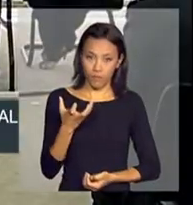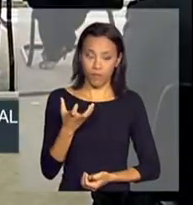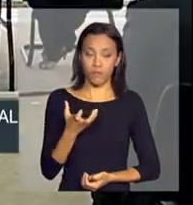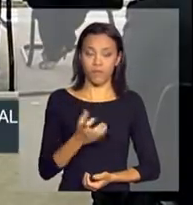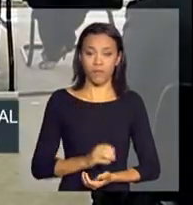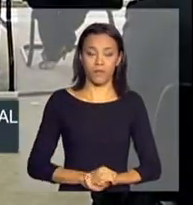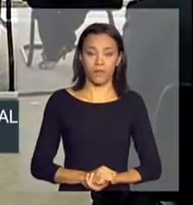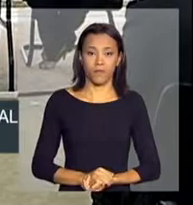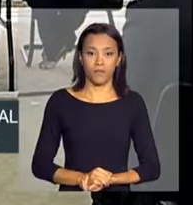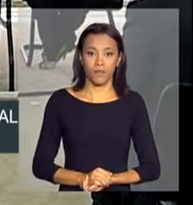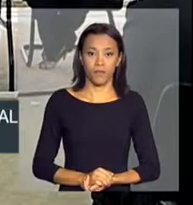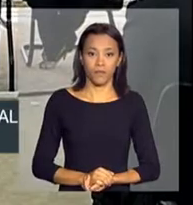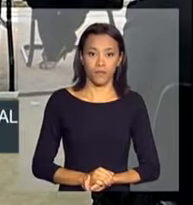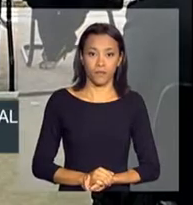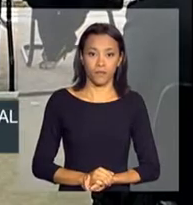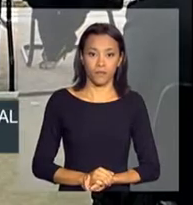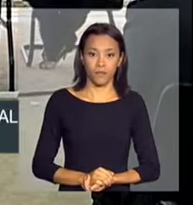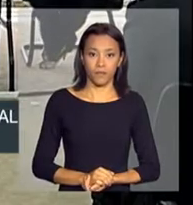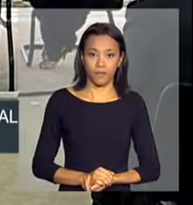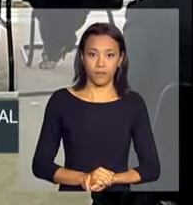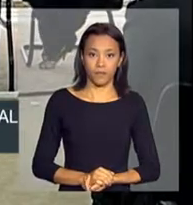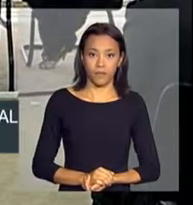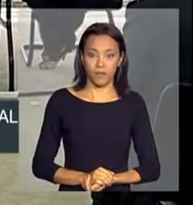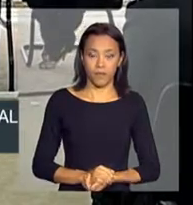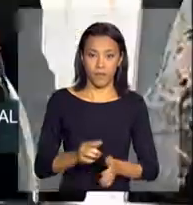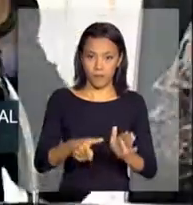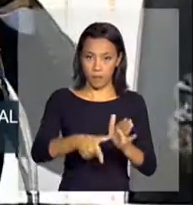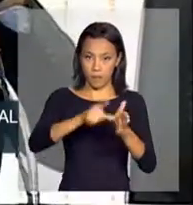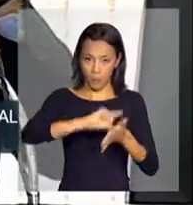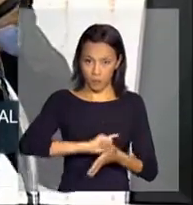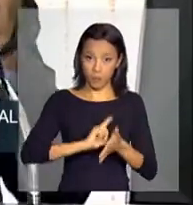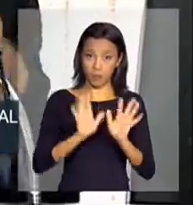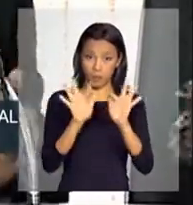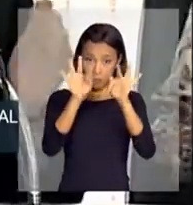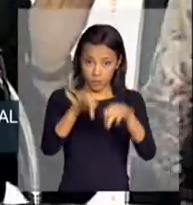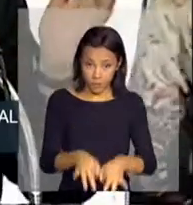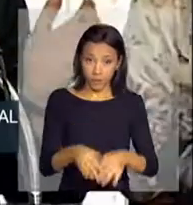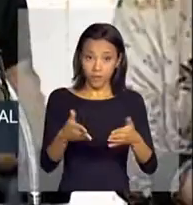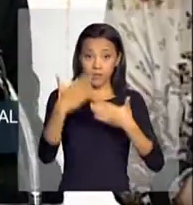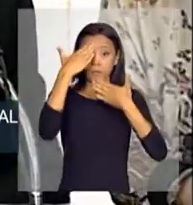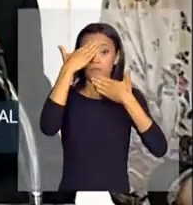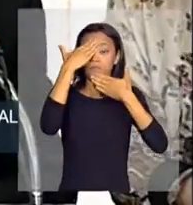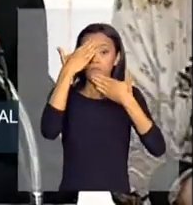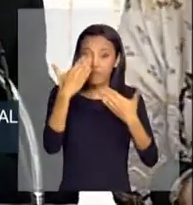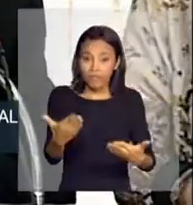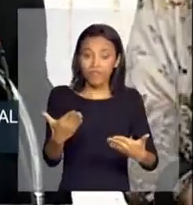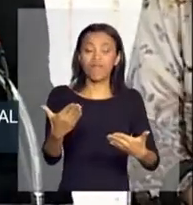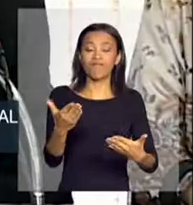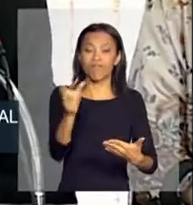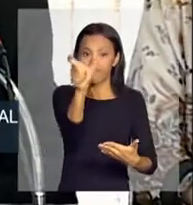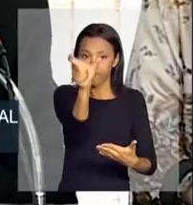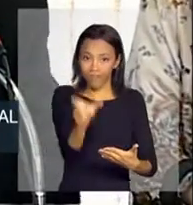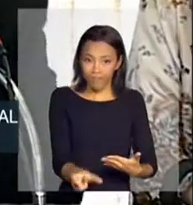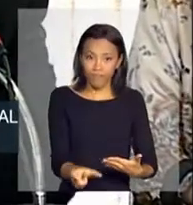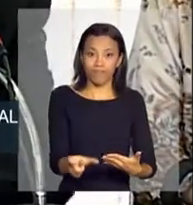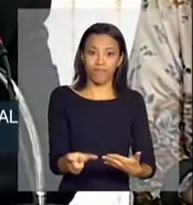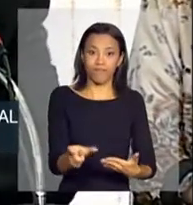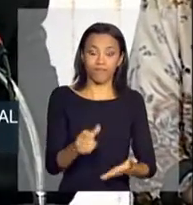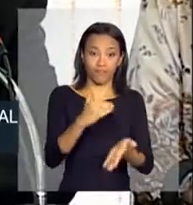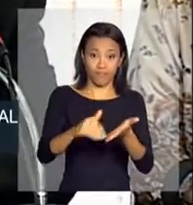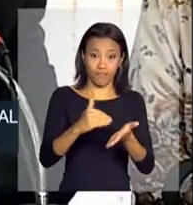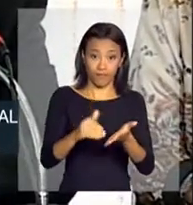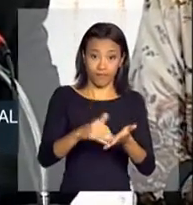quero em tanques de a encerrar agressivo tô haman córdova defensor Geral